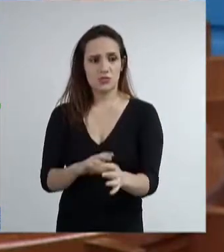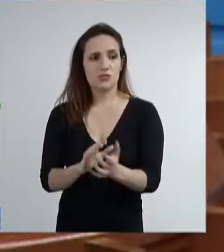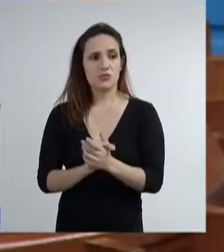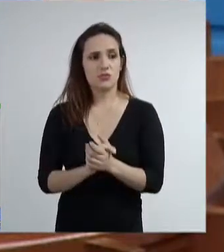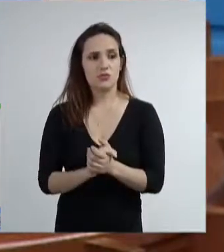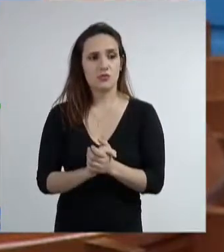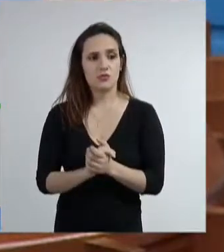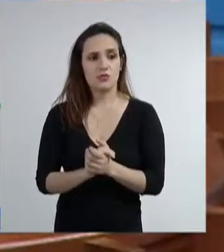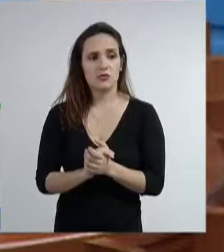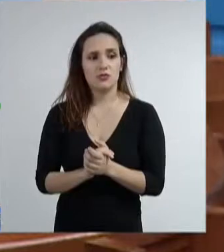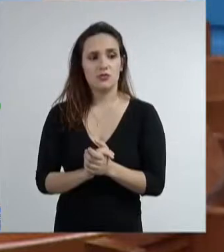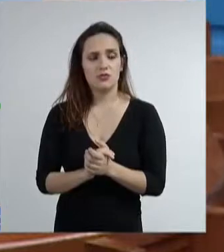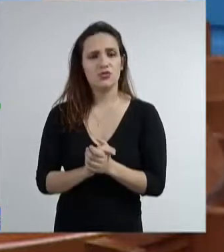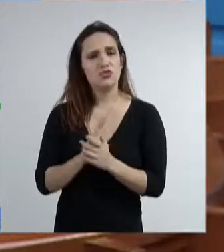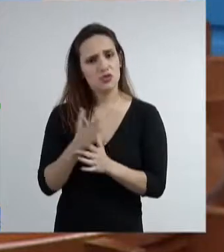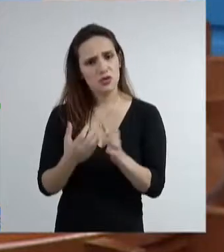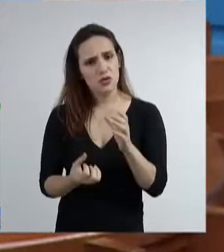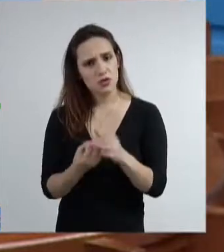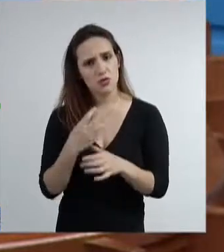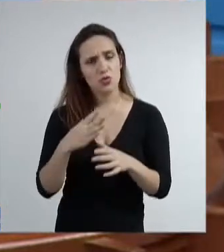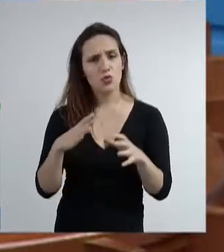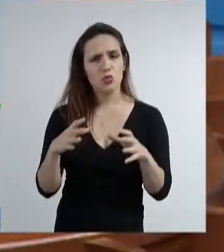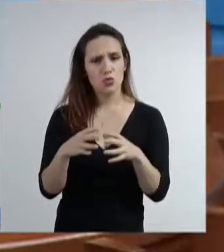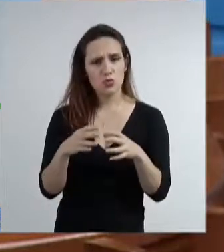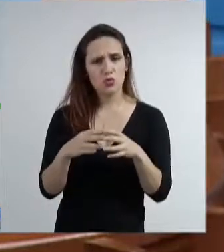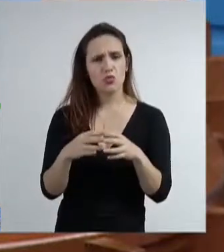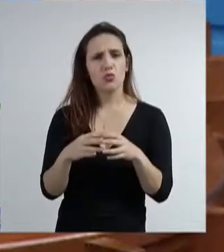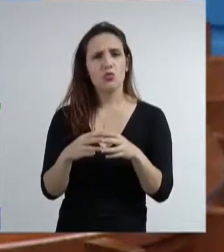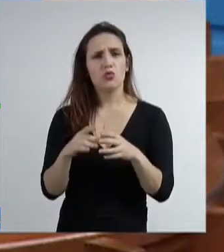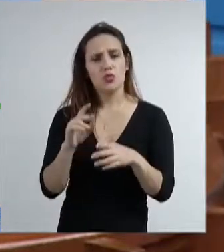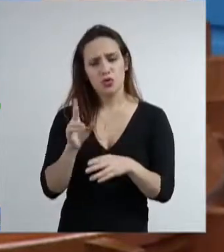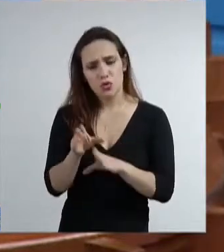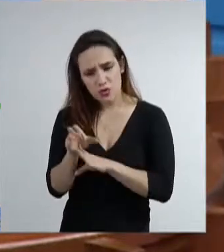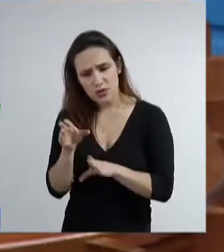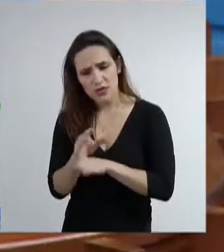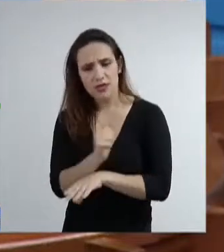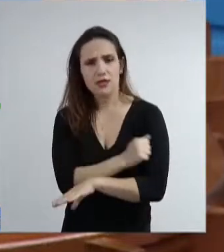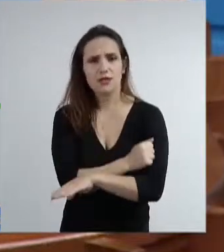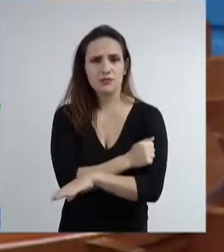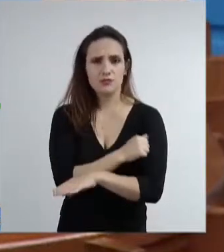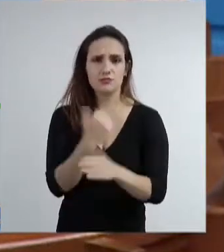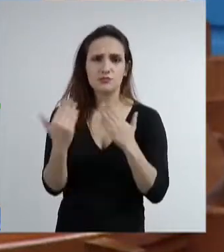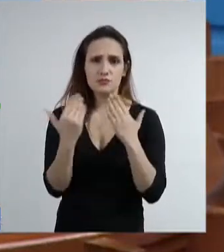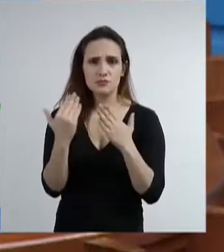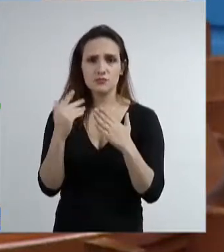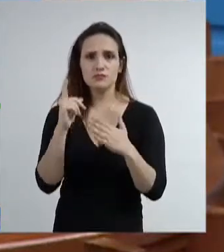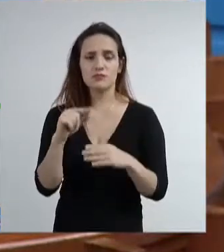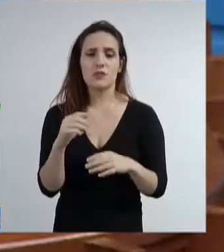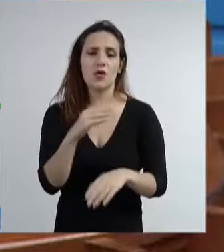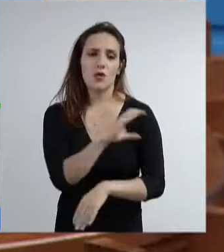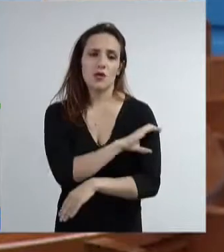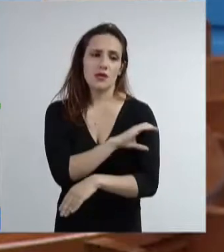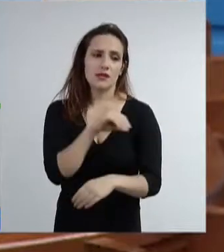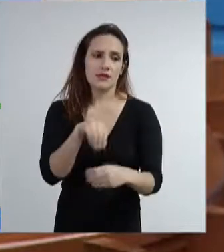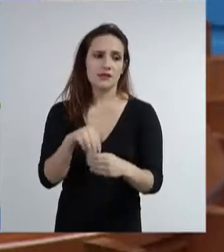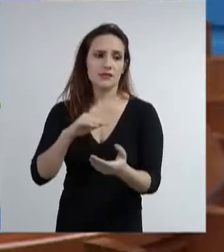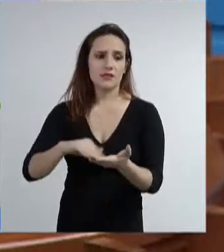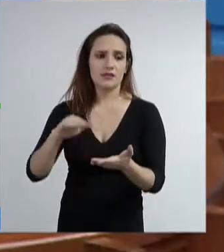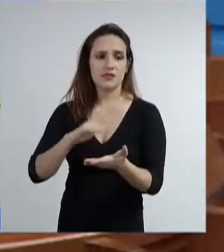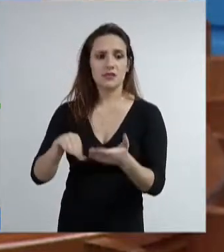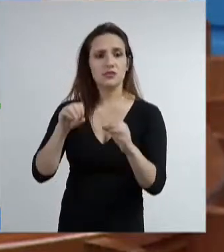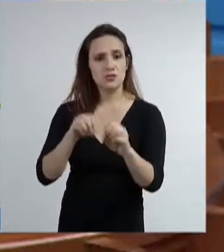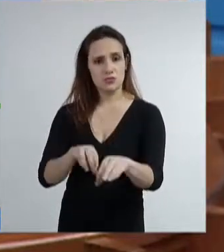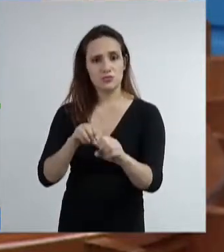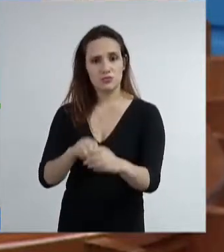em funcionamento há 1 ano e 2 meses. Portanto, é uma recém-criada coordenadoria dentro da Secretaria de Estado de